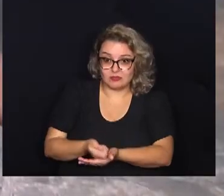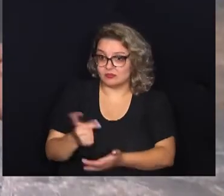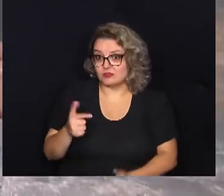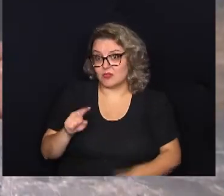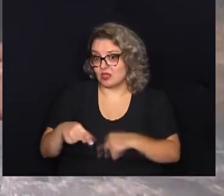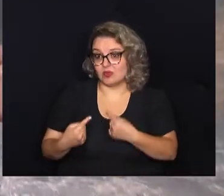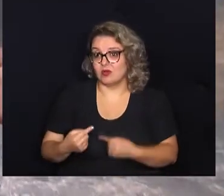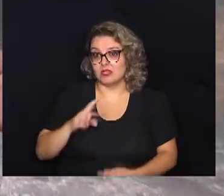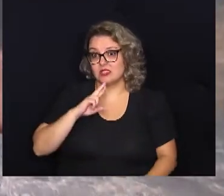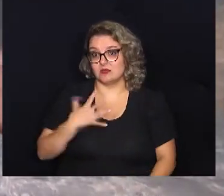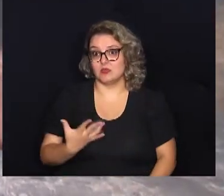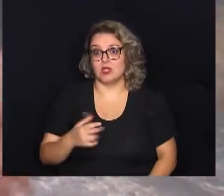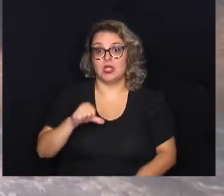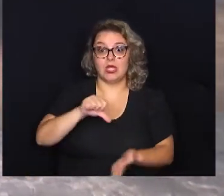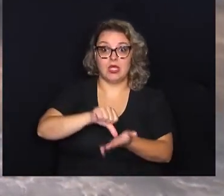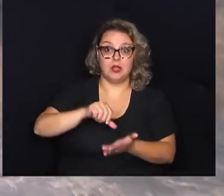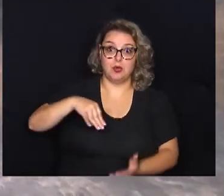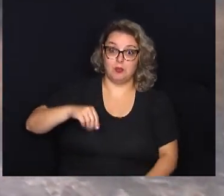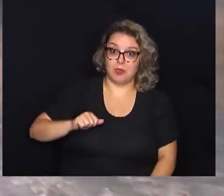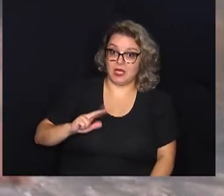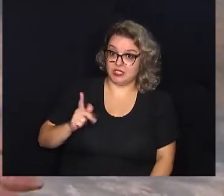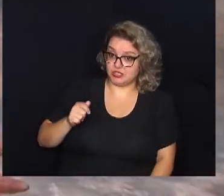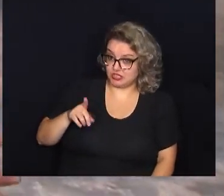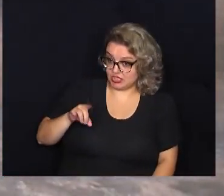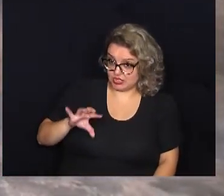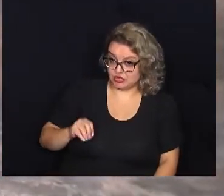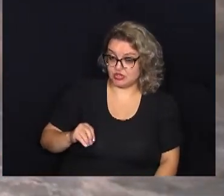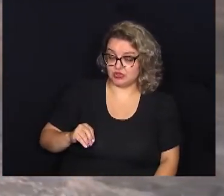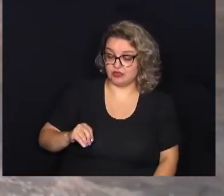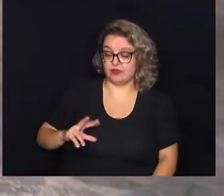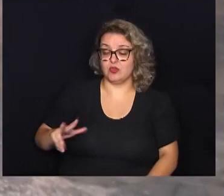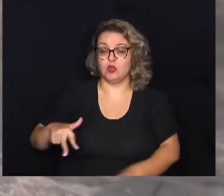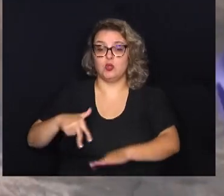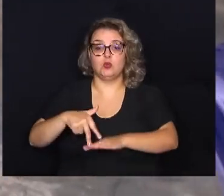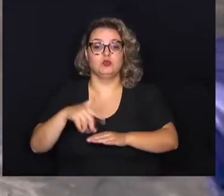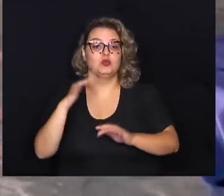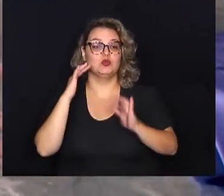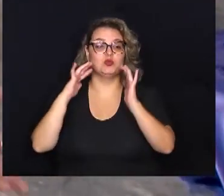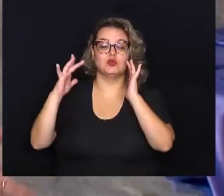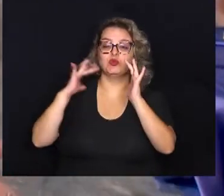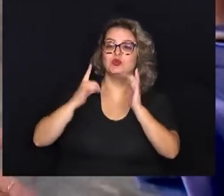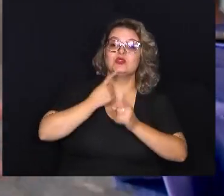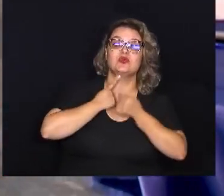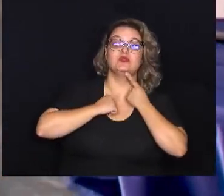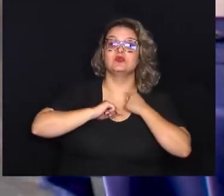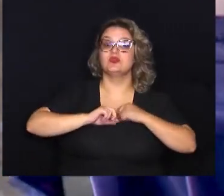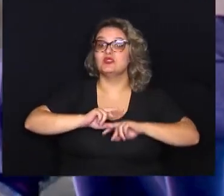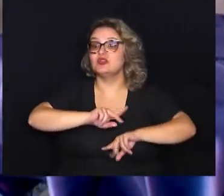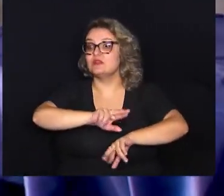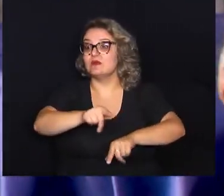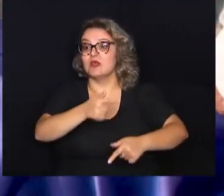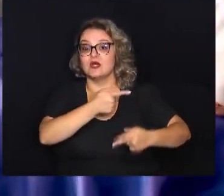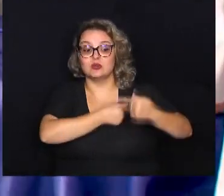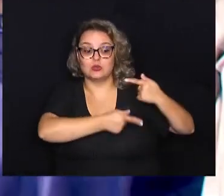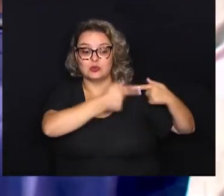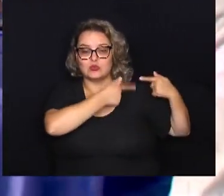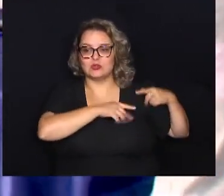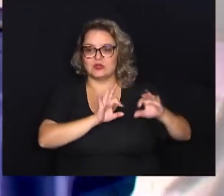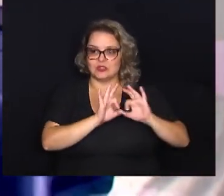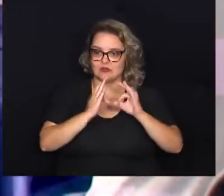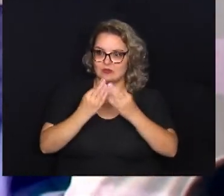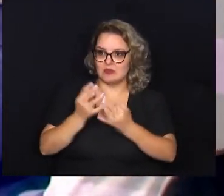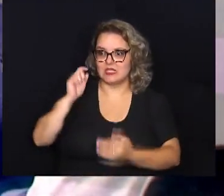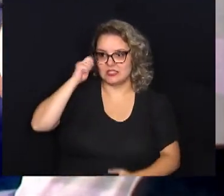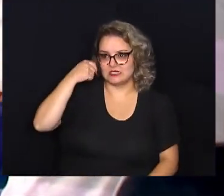alternativa. A sede do Machadinho foi palco dos sonhos e anseios de várias gerações de famílias negras em